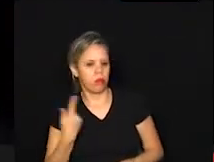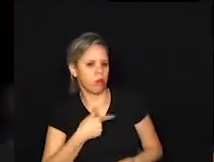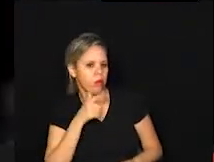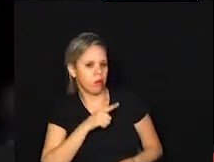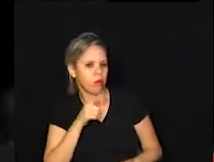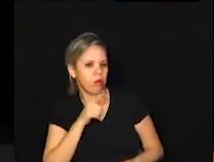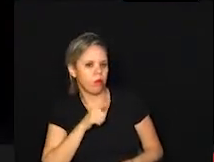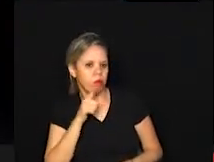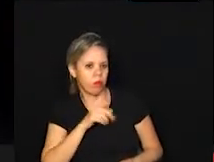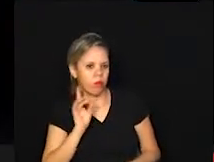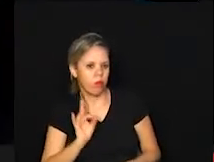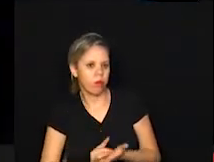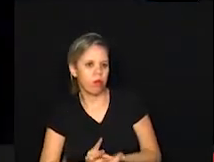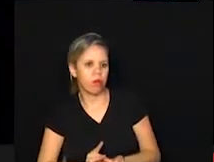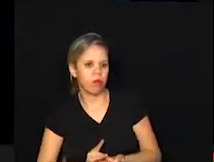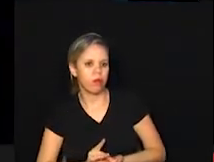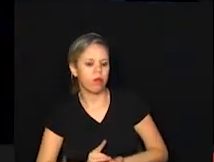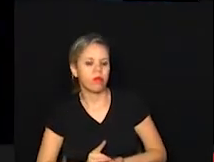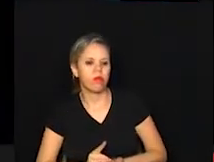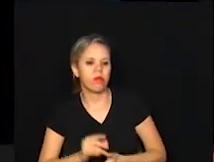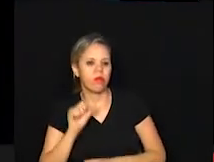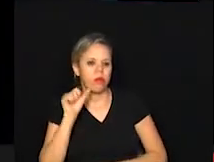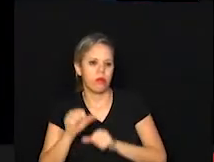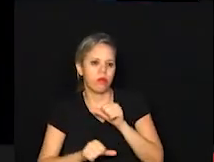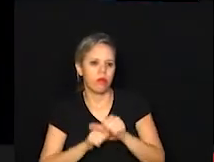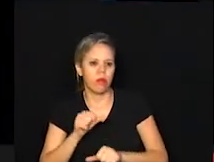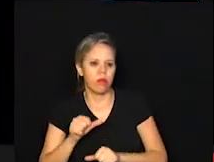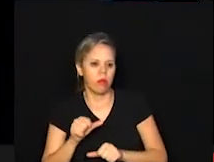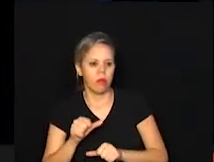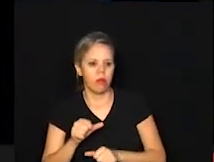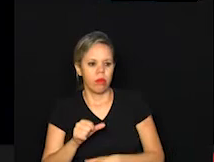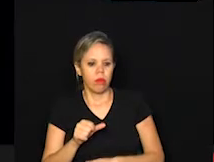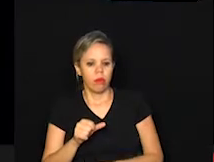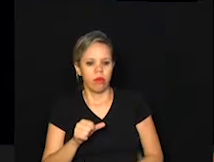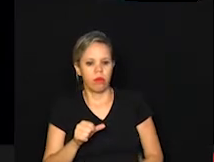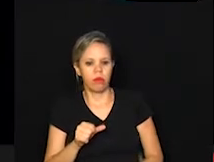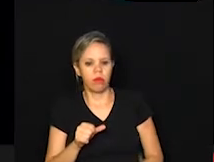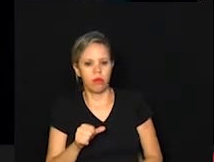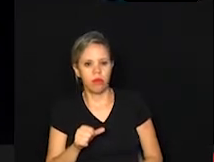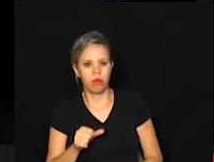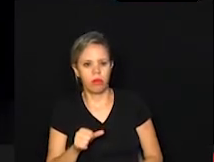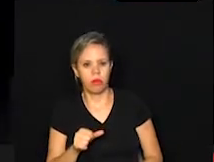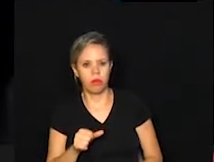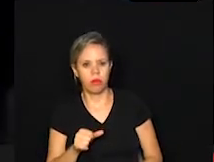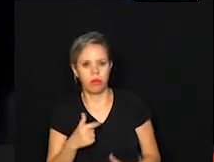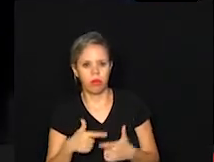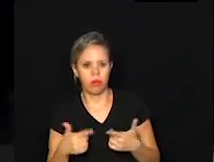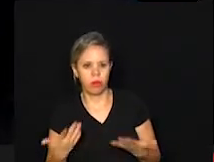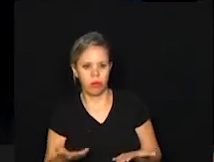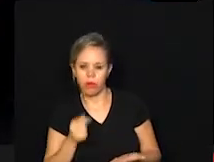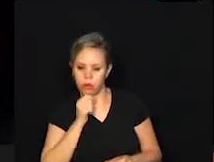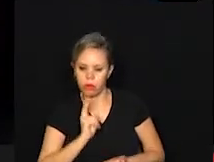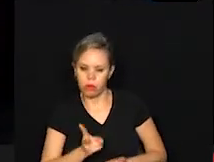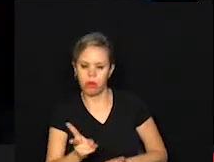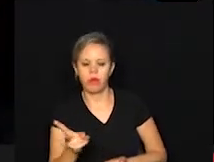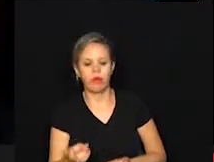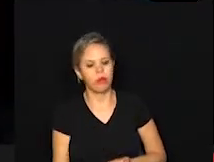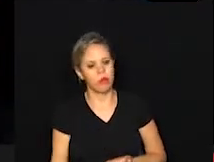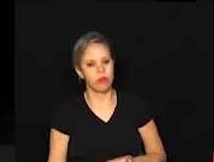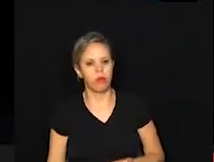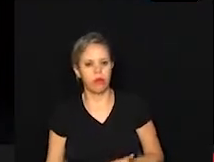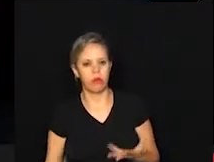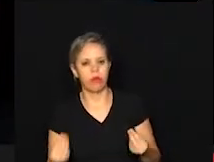consegue, de fato, uma mudança e dessa realidade que ainda permanece uma realidade com